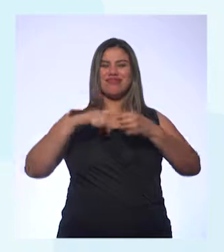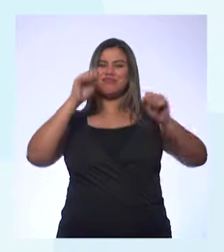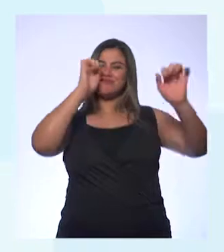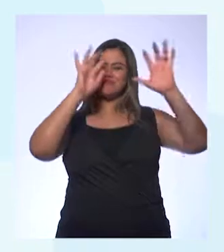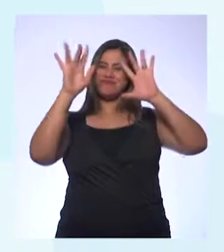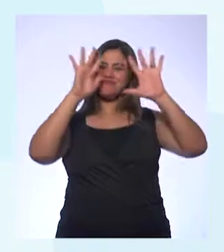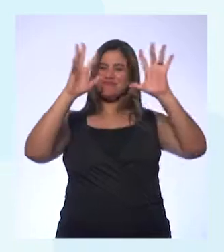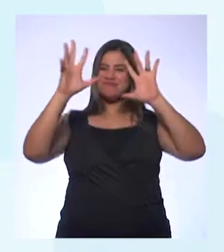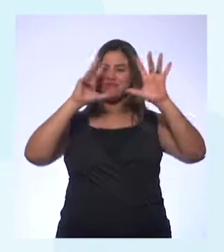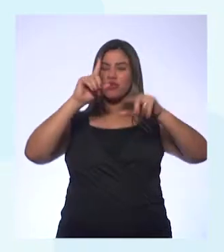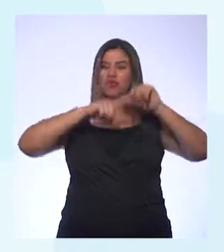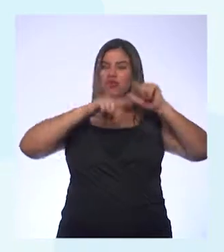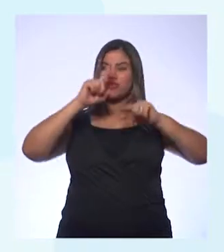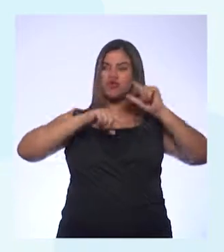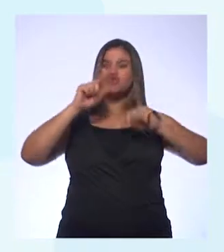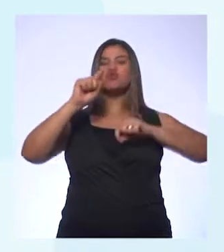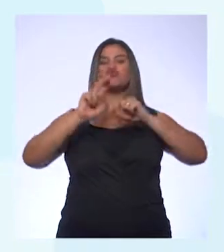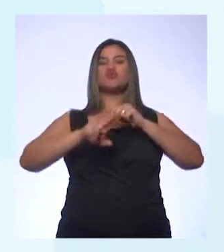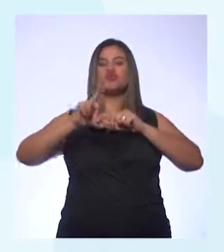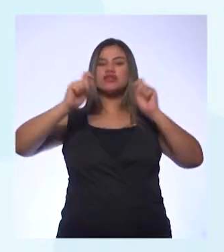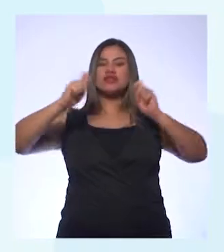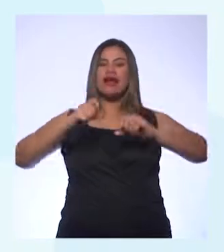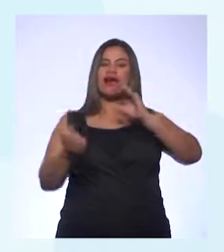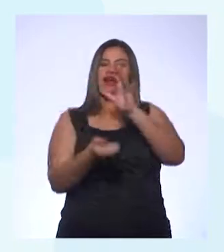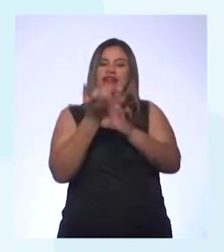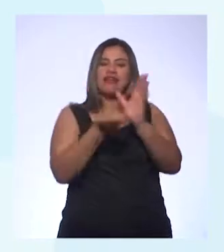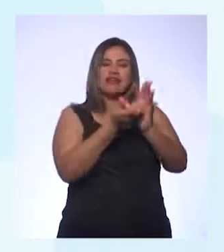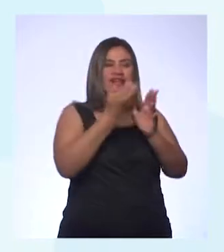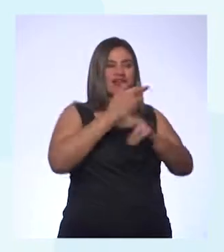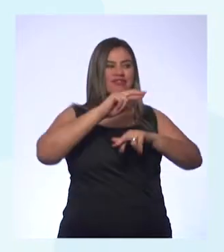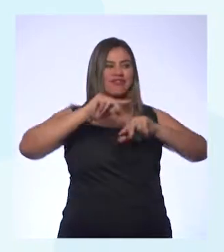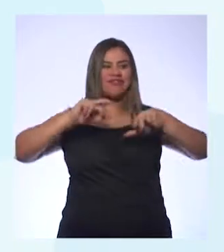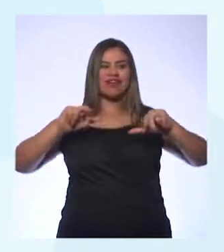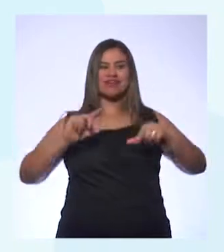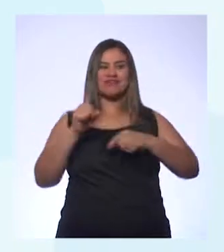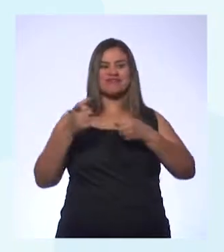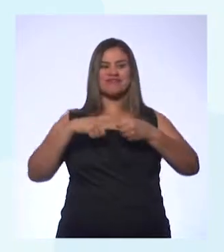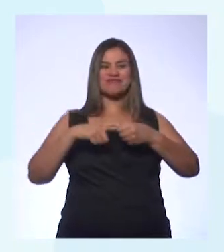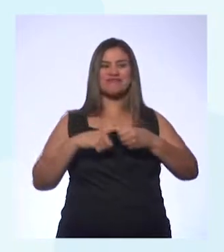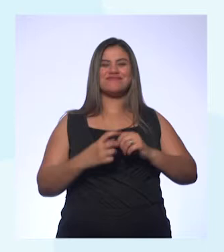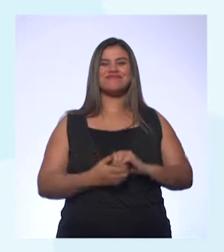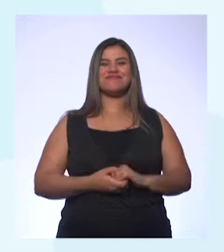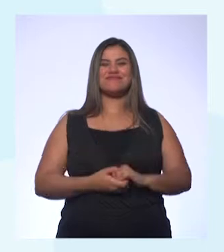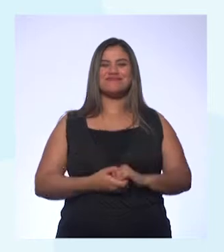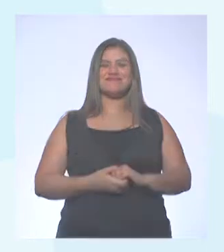em todo tipo de material que a gente pode usar para fazer o nosso processo de criação. A gente já volta.